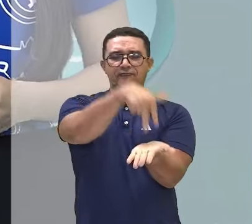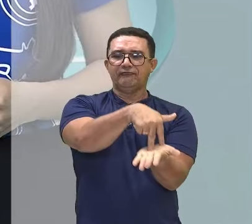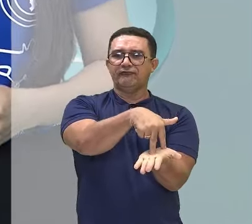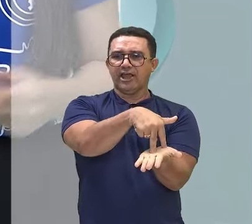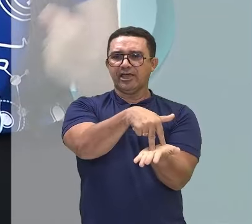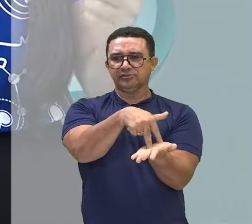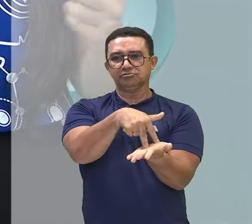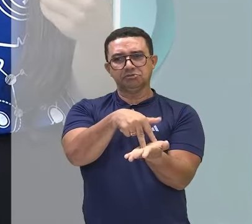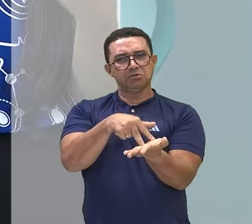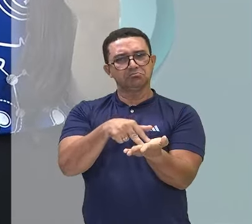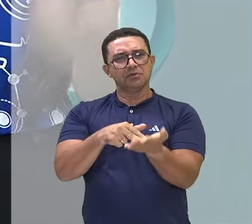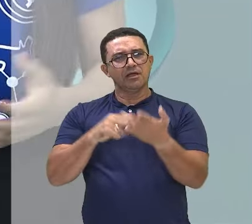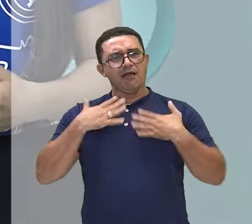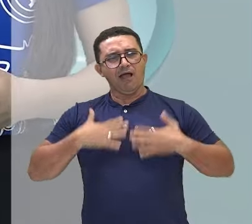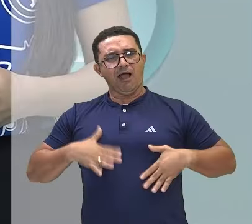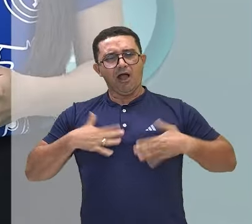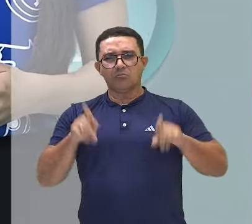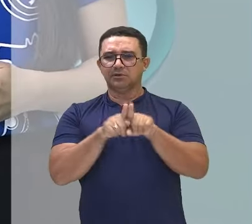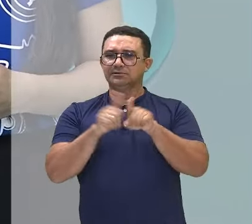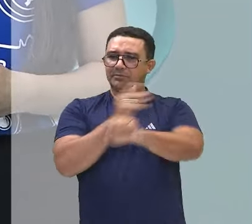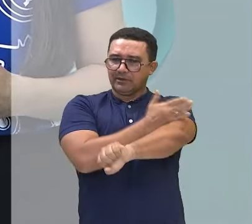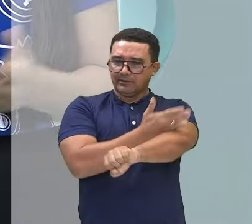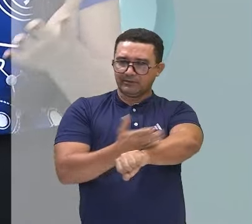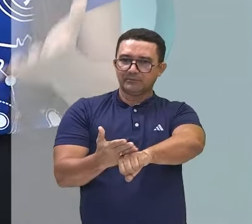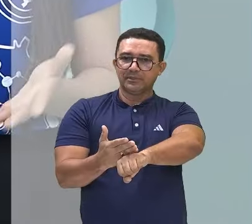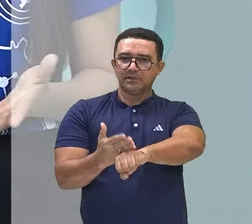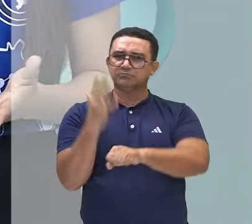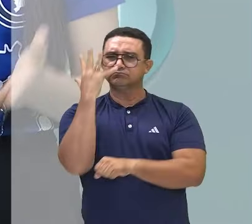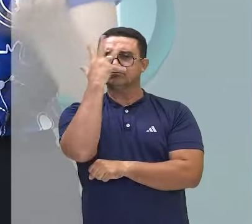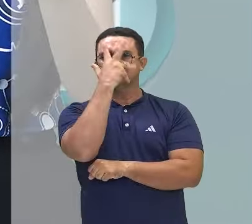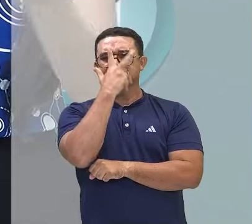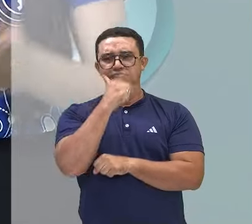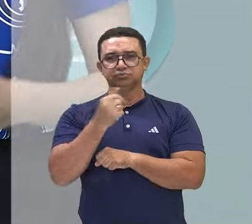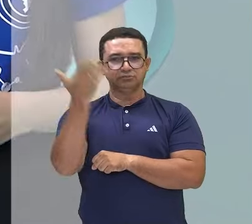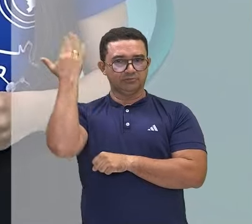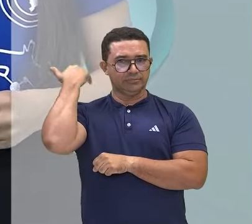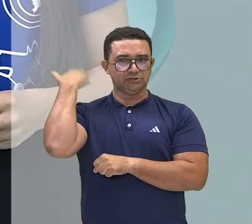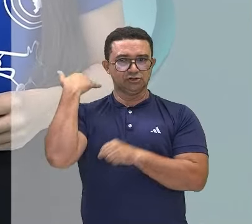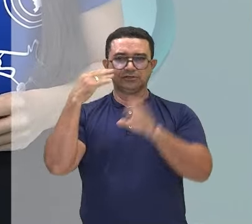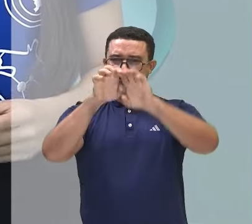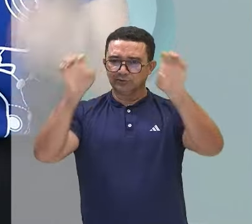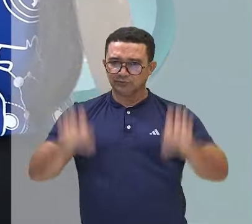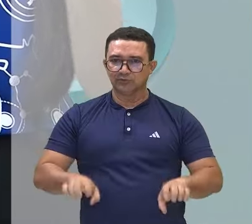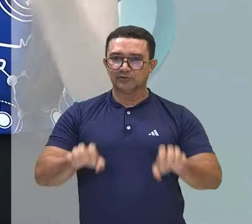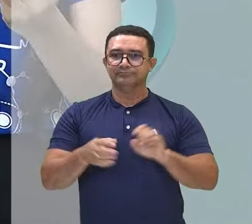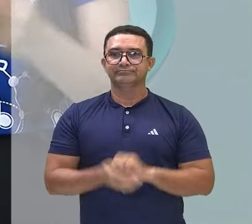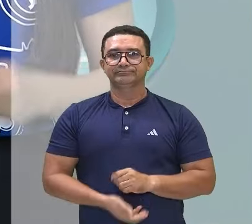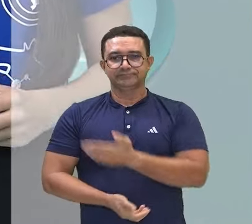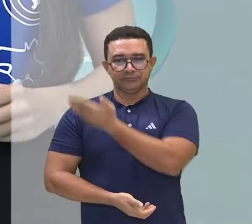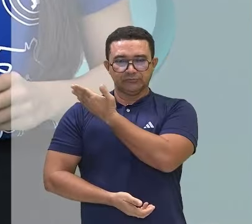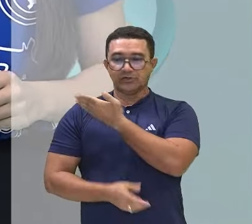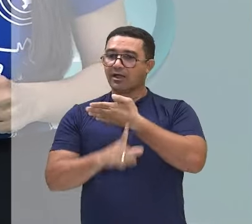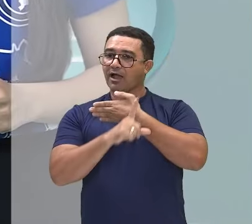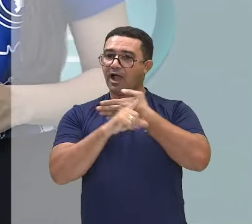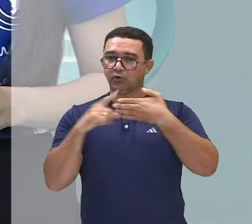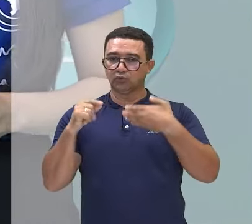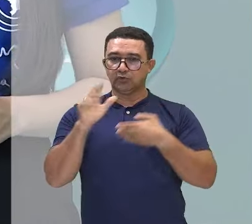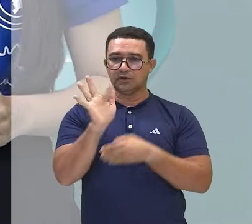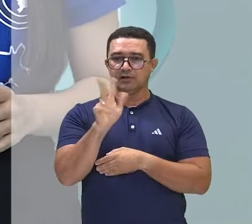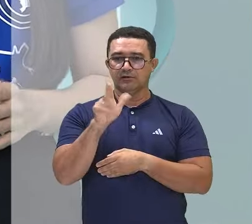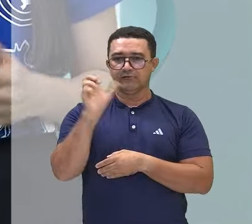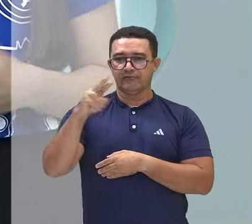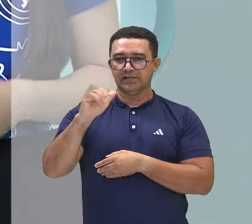e branca, na régia perfeição da formosura antiga, como está escrito aí pela nossa autora chamada Francisca